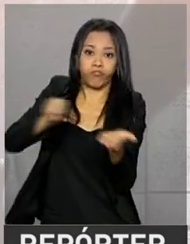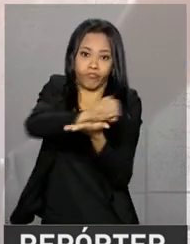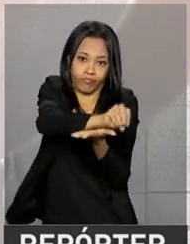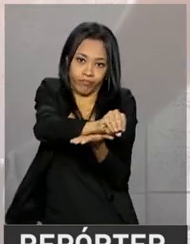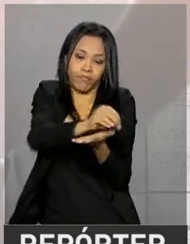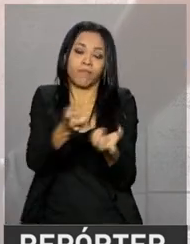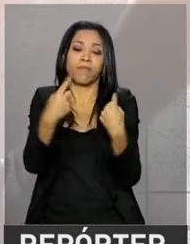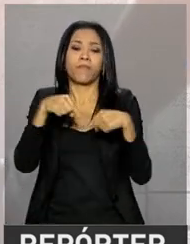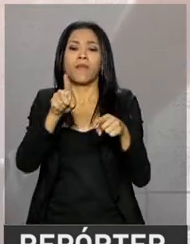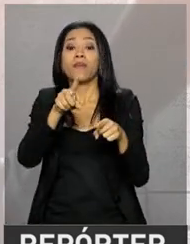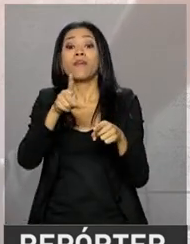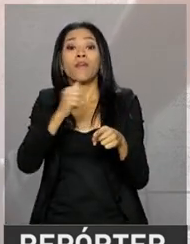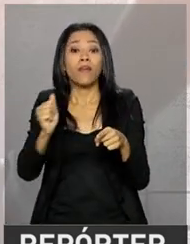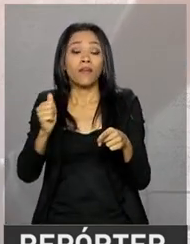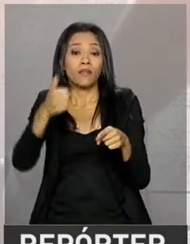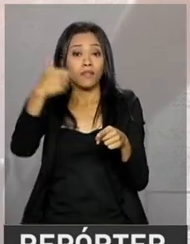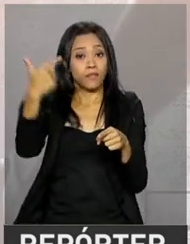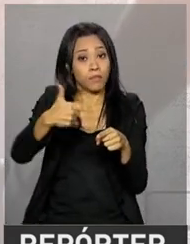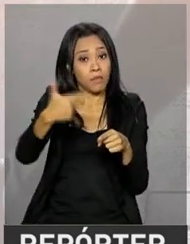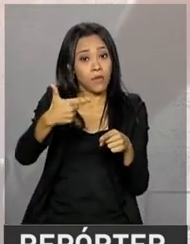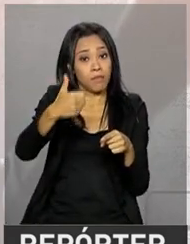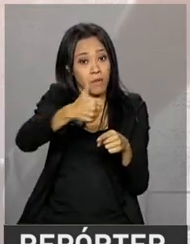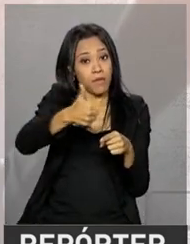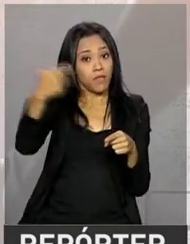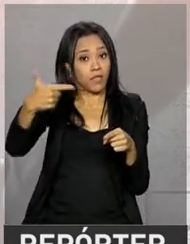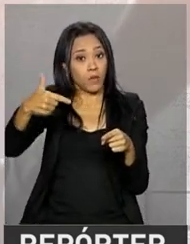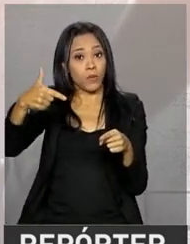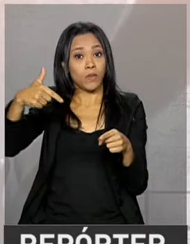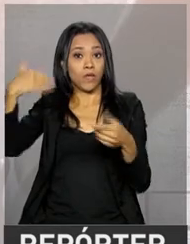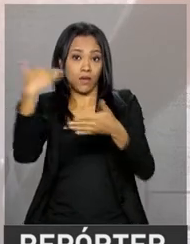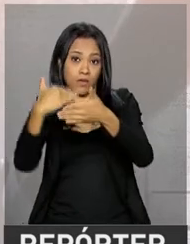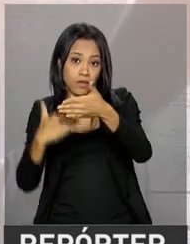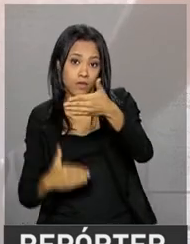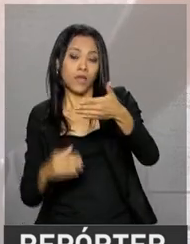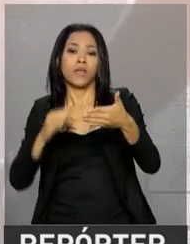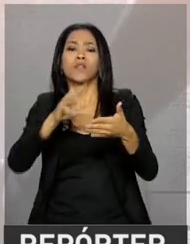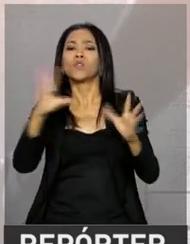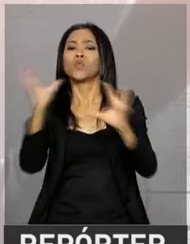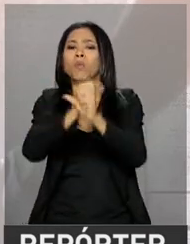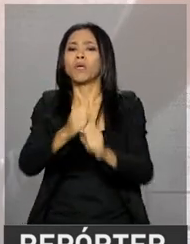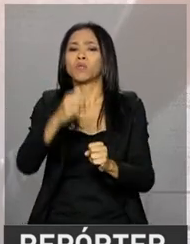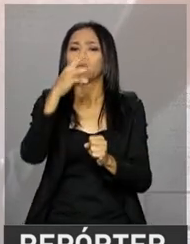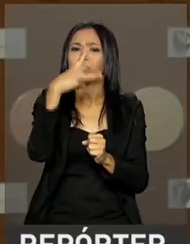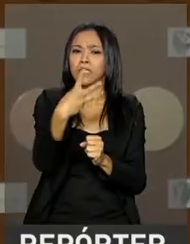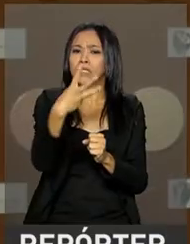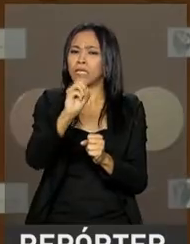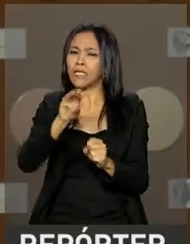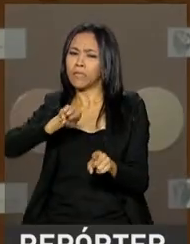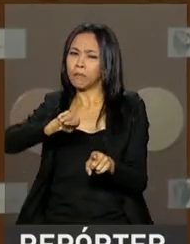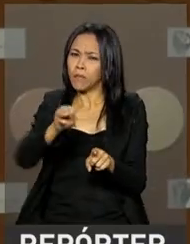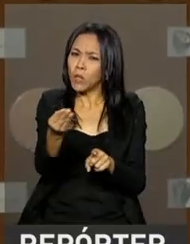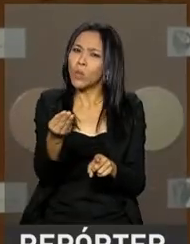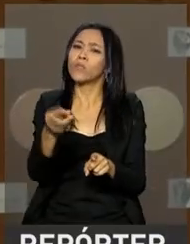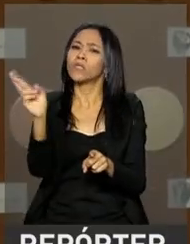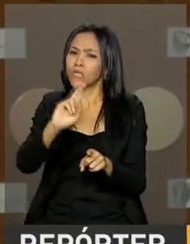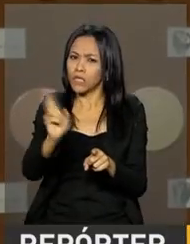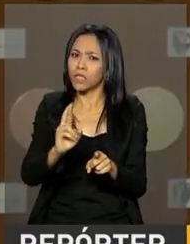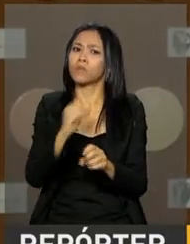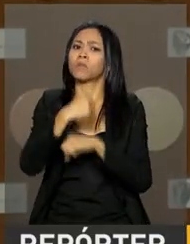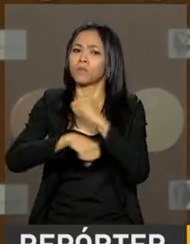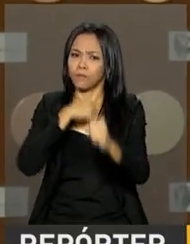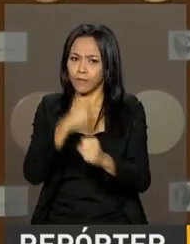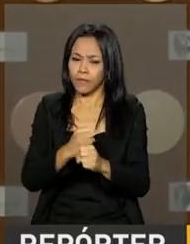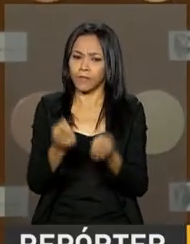contemplados na primeira e segunda lista somam mais de 30 milhões de reais por ano nós escolhemos alguns caminhos